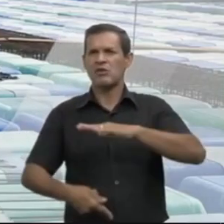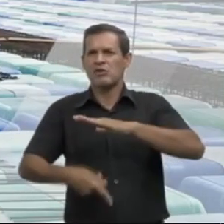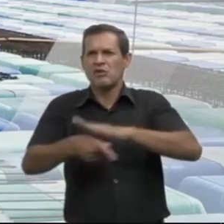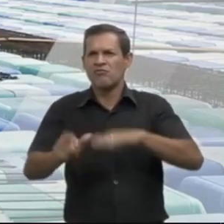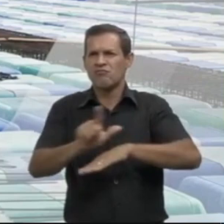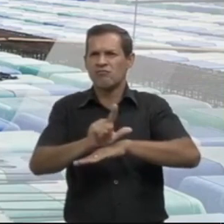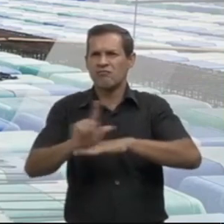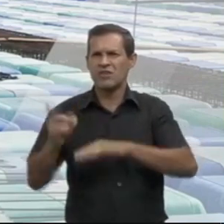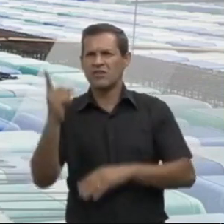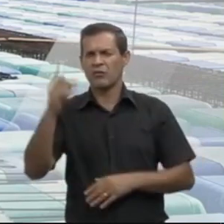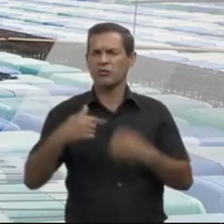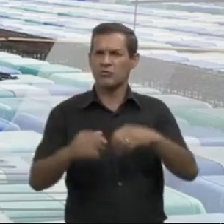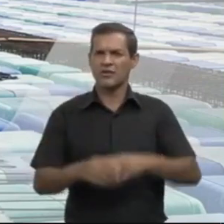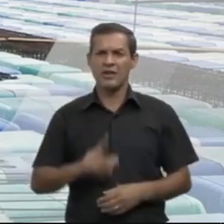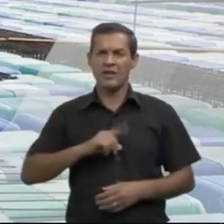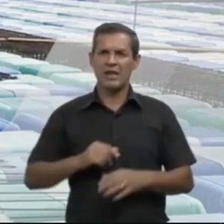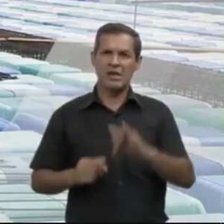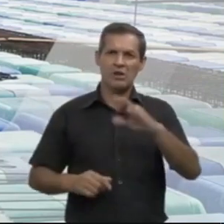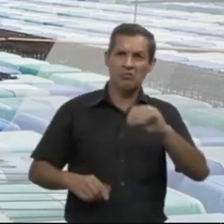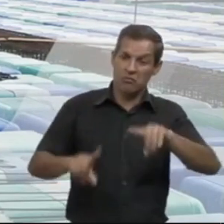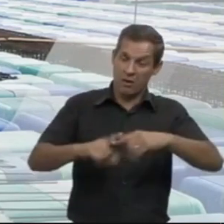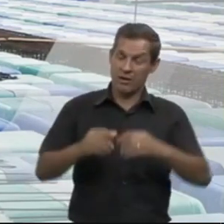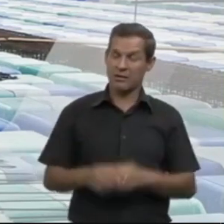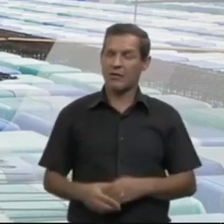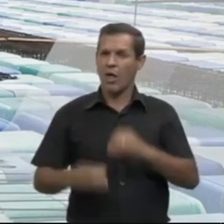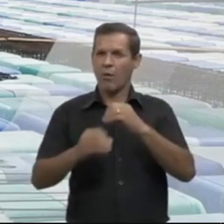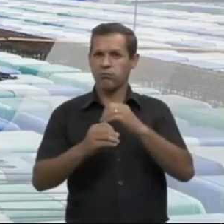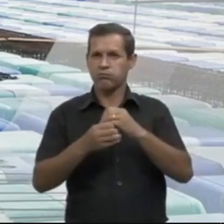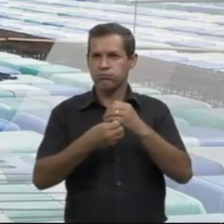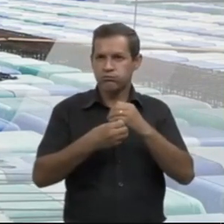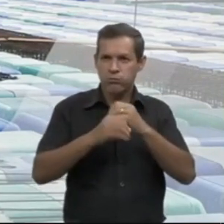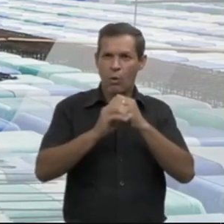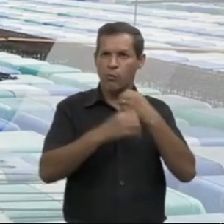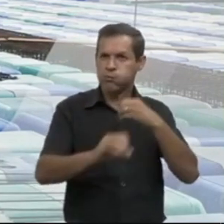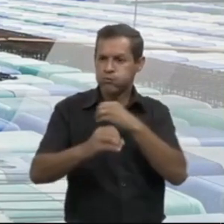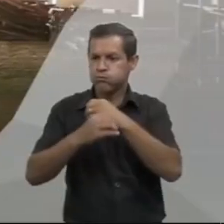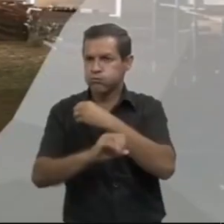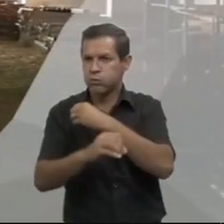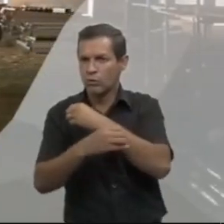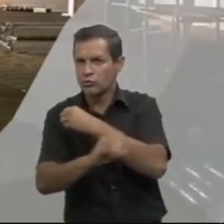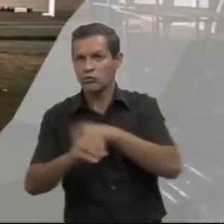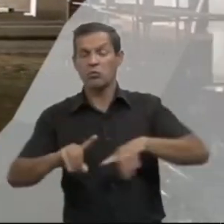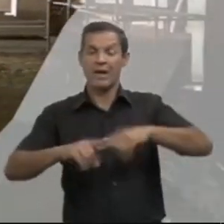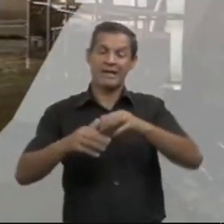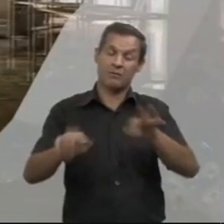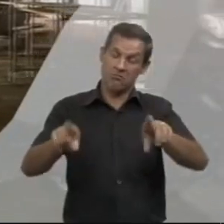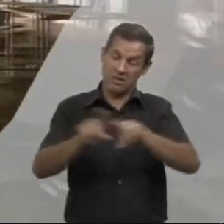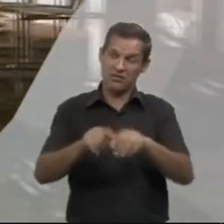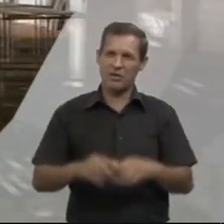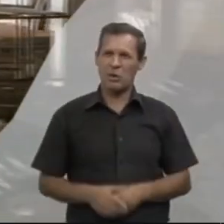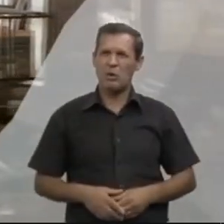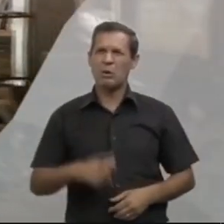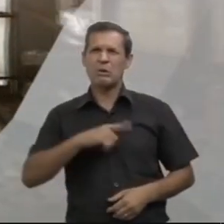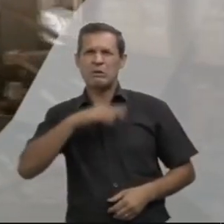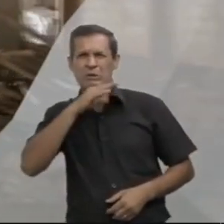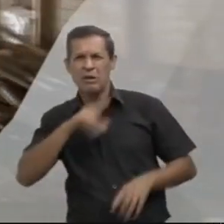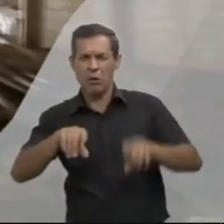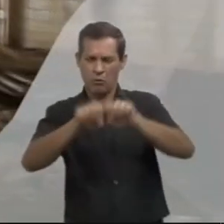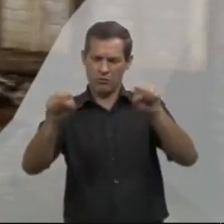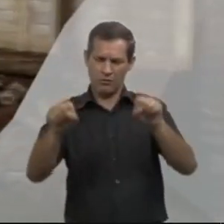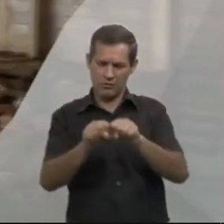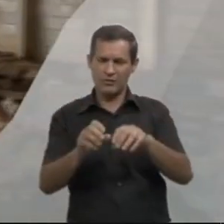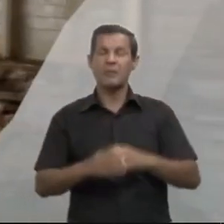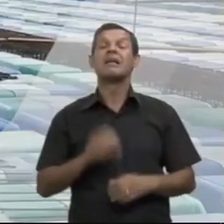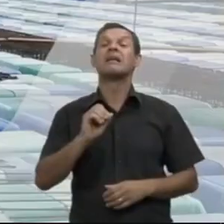não precisam ocorrer furos nessas vigas. Então a passagem das tubulações é muito mais simplificada. Uma desvantagem que a gente pode ter em relação ao